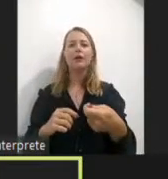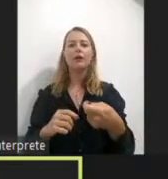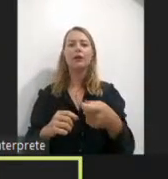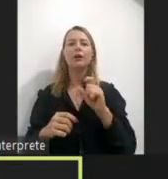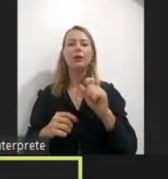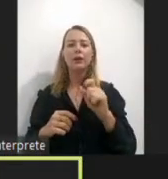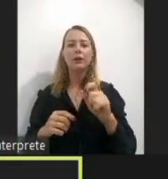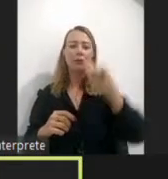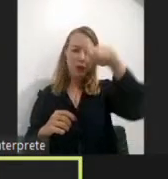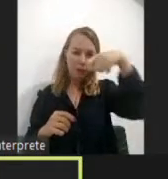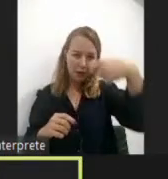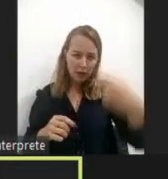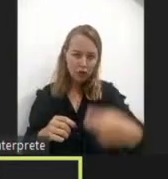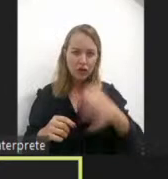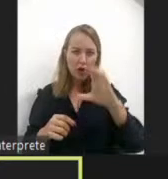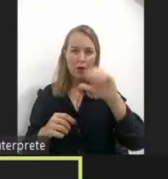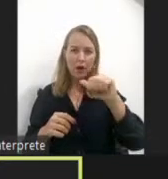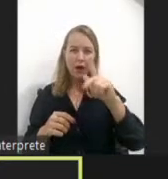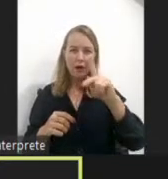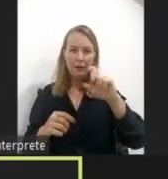capelões.